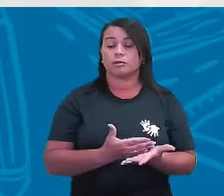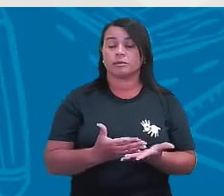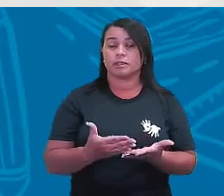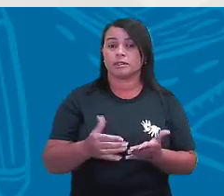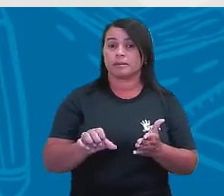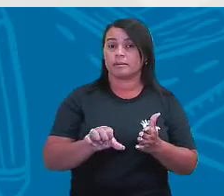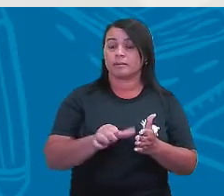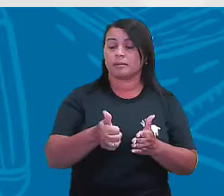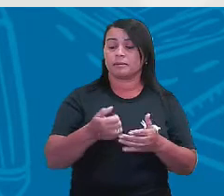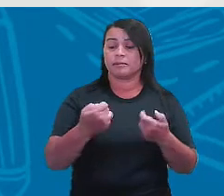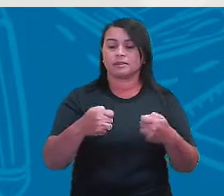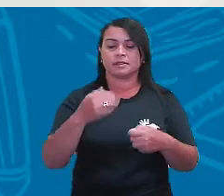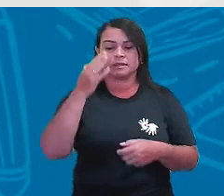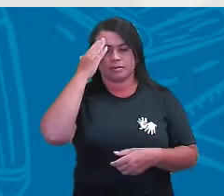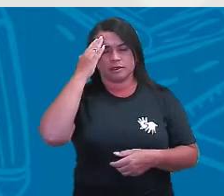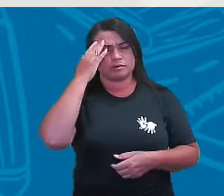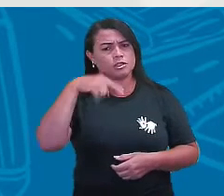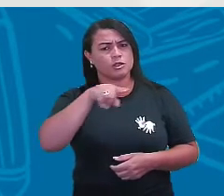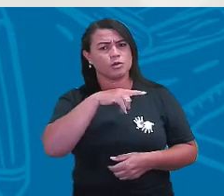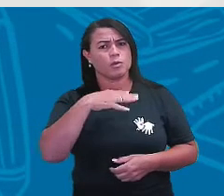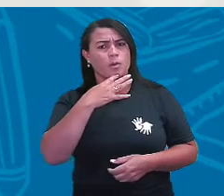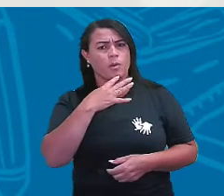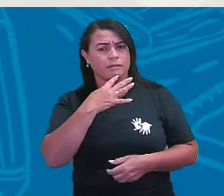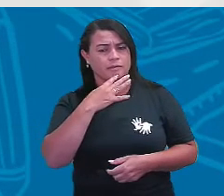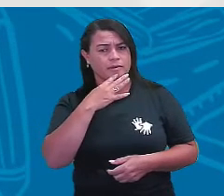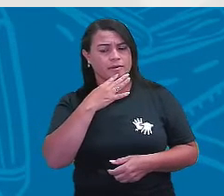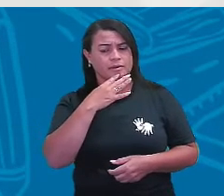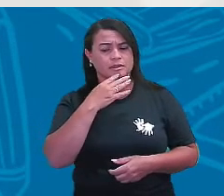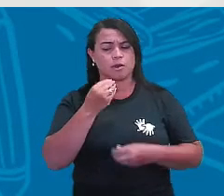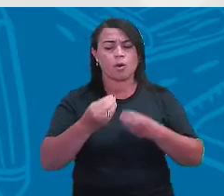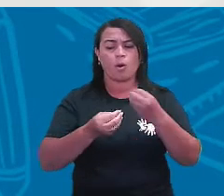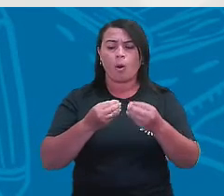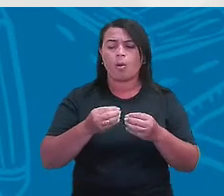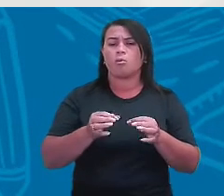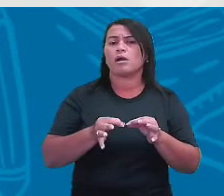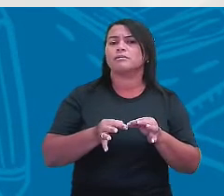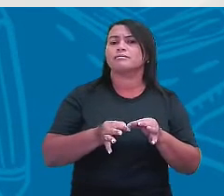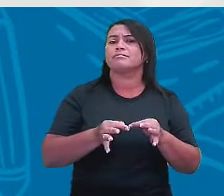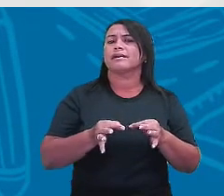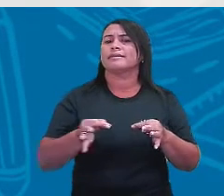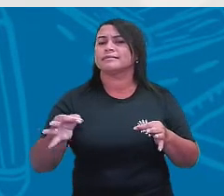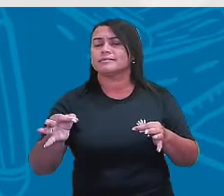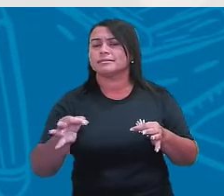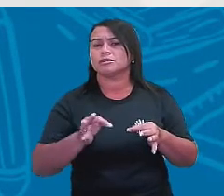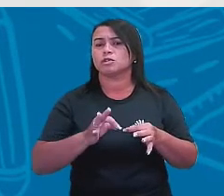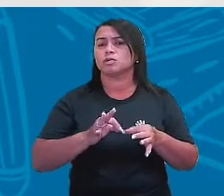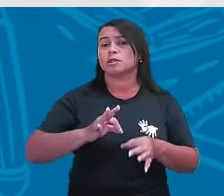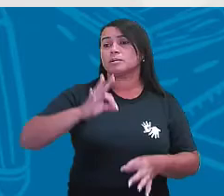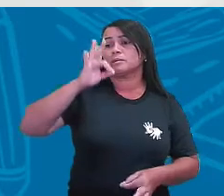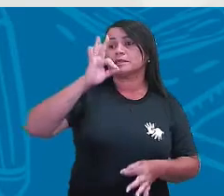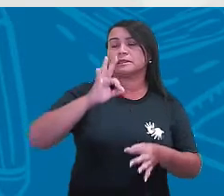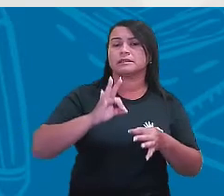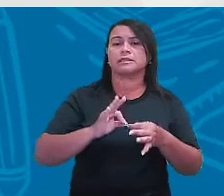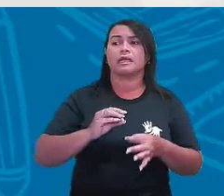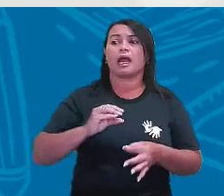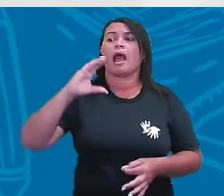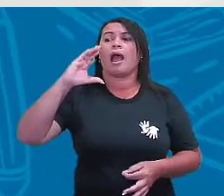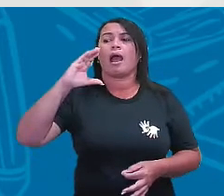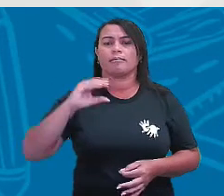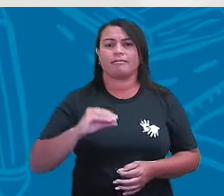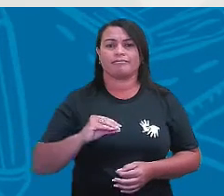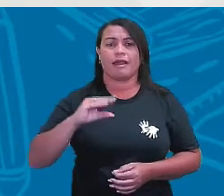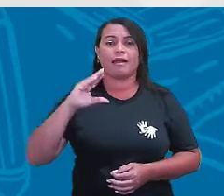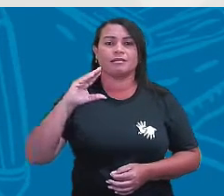preciso saber se você conhece as medidas de capacidade, né? E para que nós usamos essas medidas de